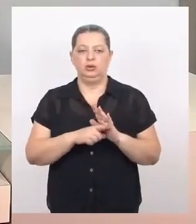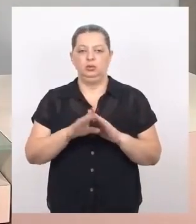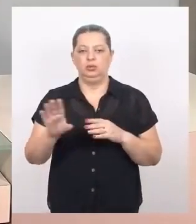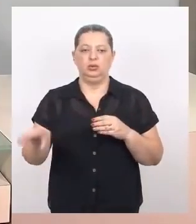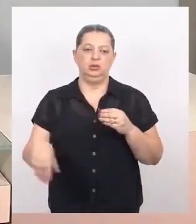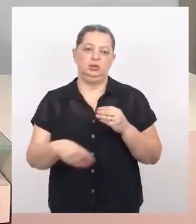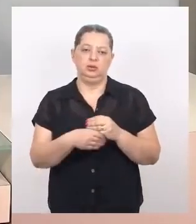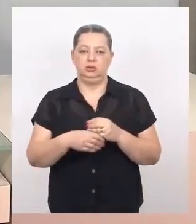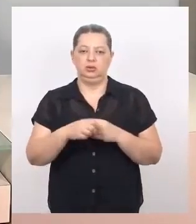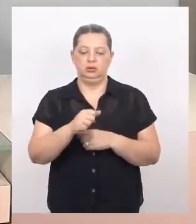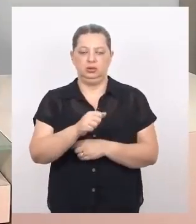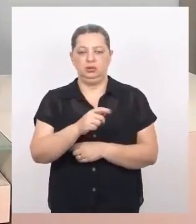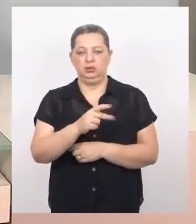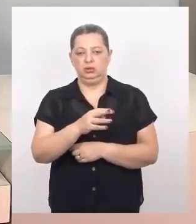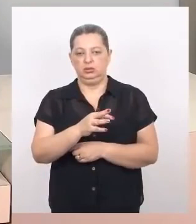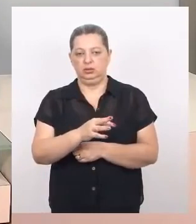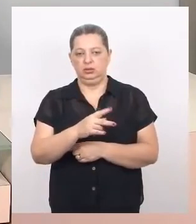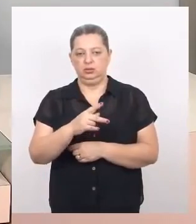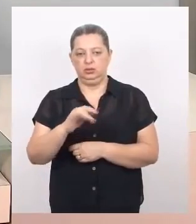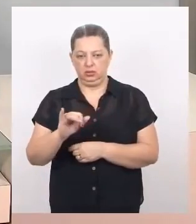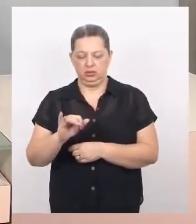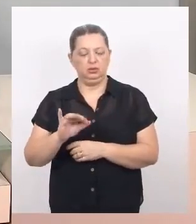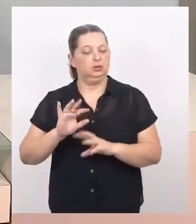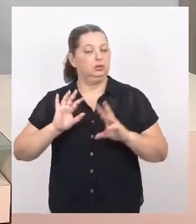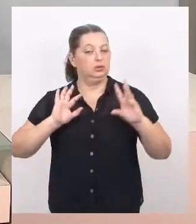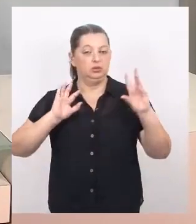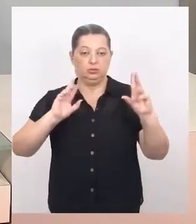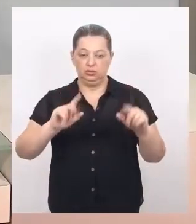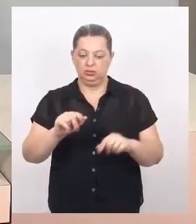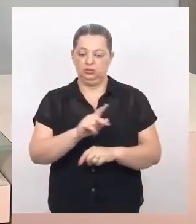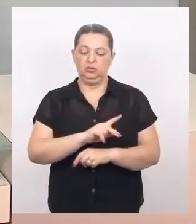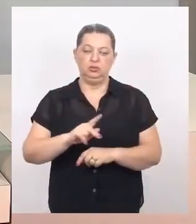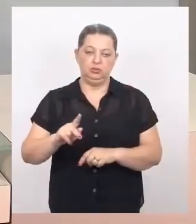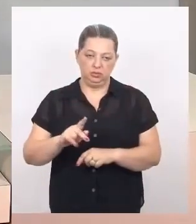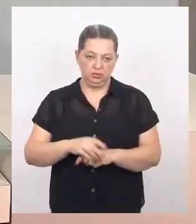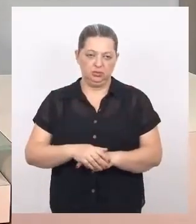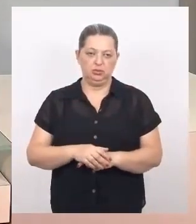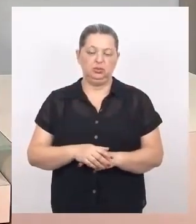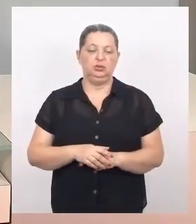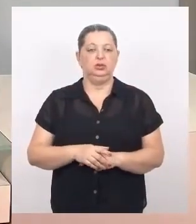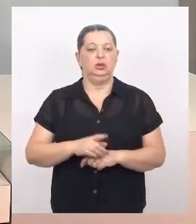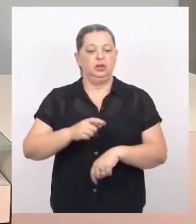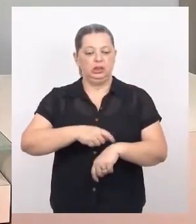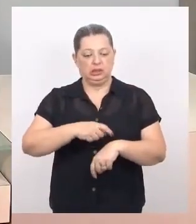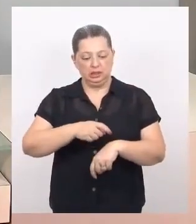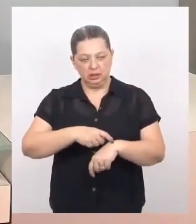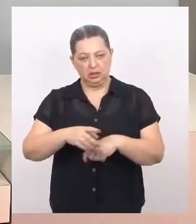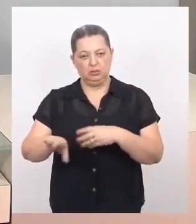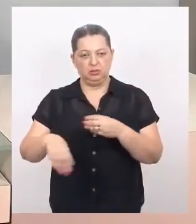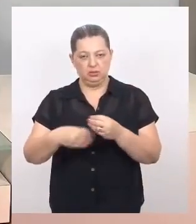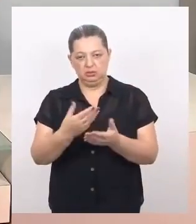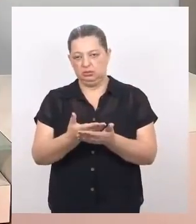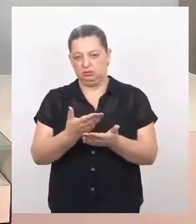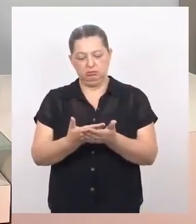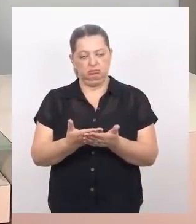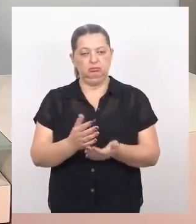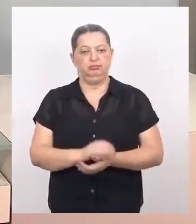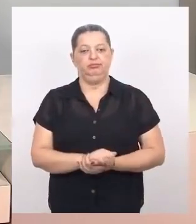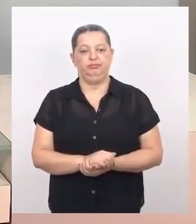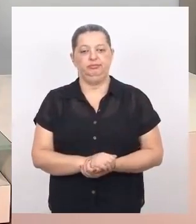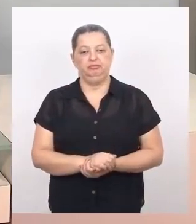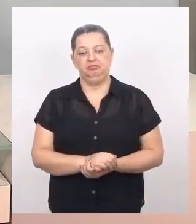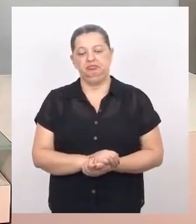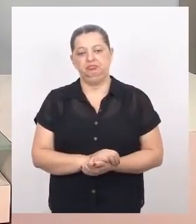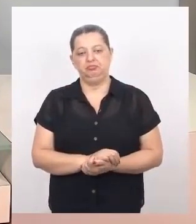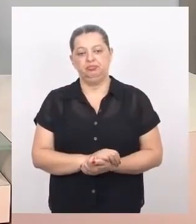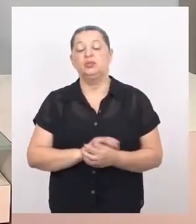do ATPI? Não, vale para todos os docentes, com jornada, com carga horária, independente de quantas aulas ele tenha, tá bom? Então